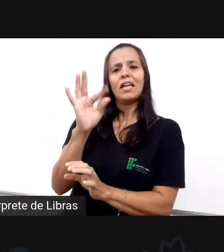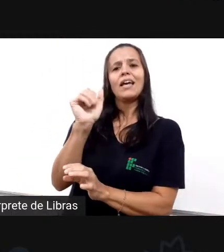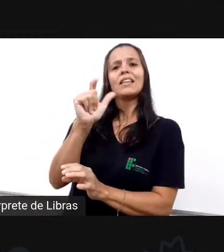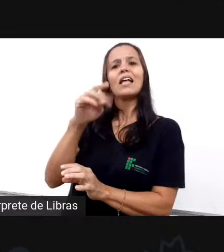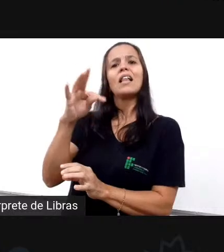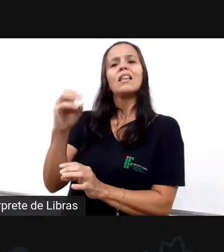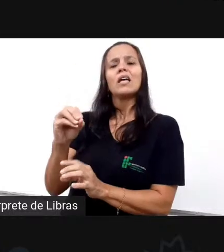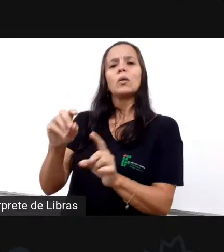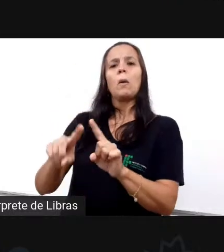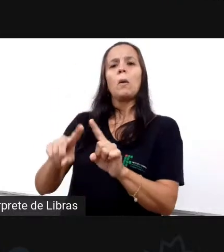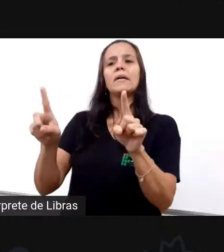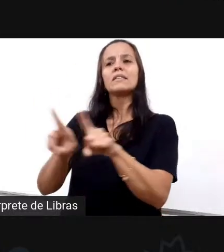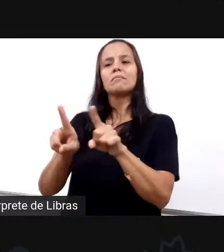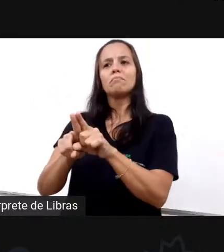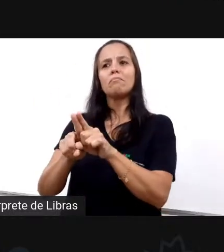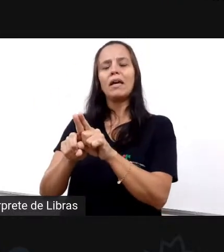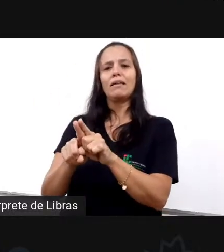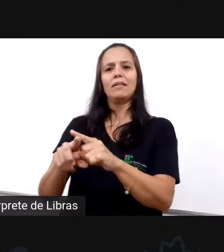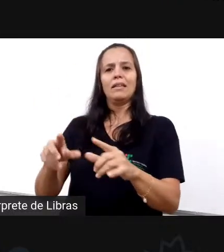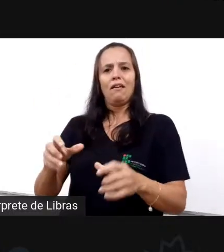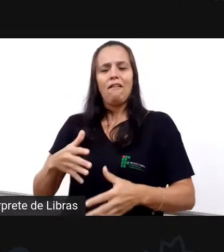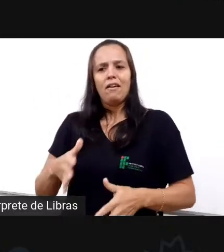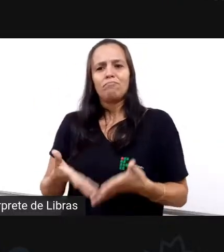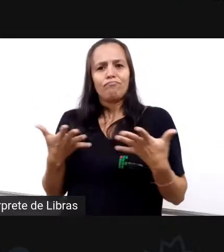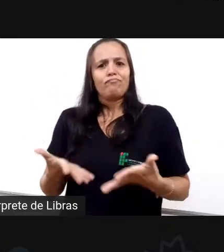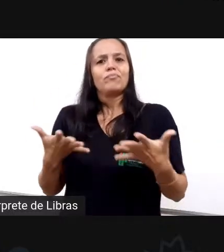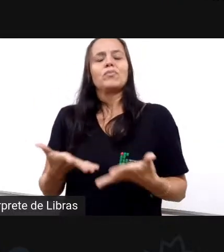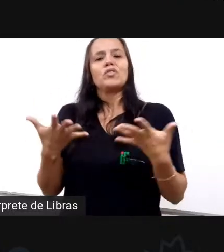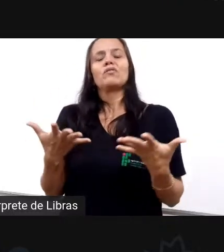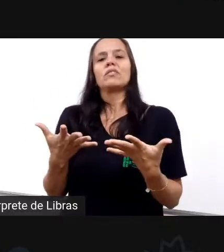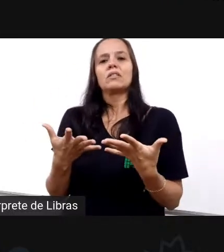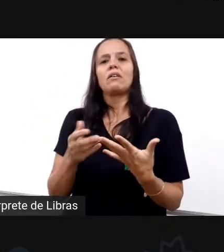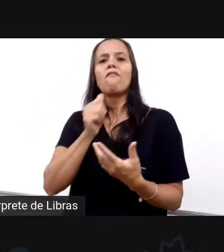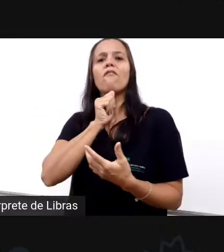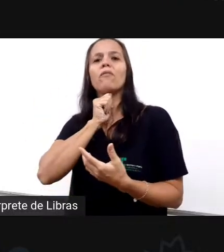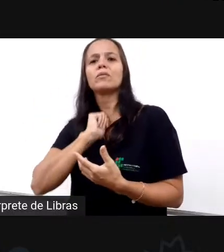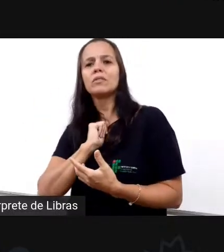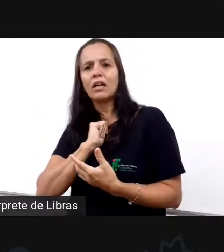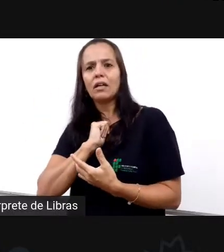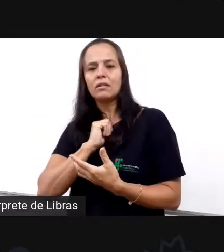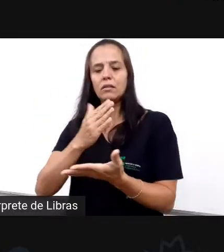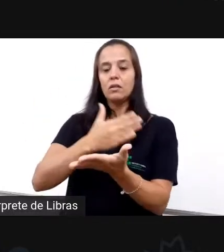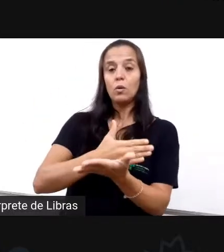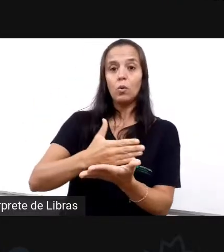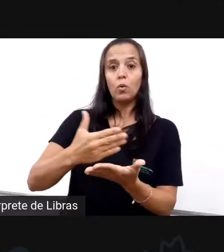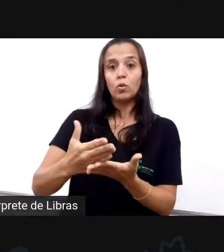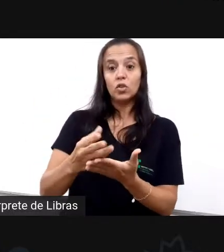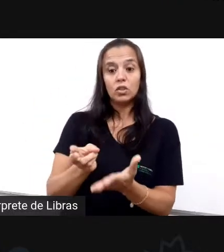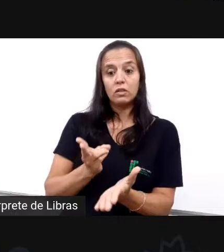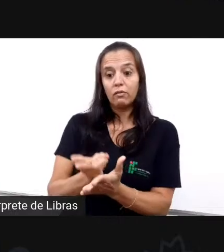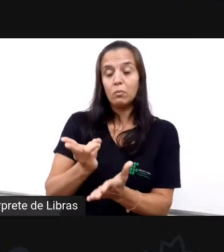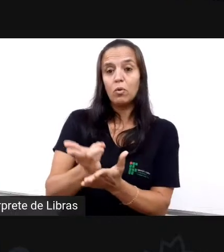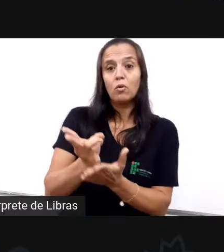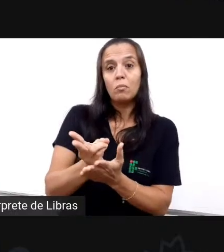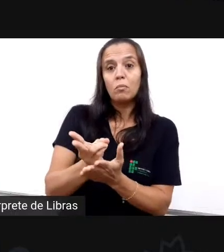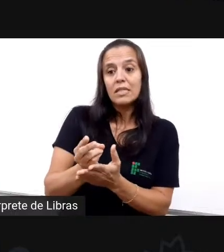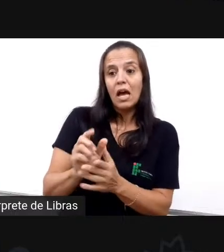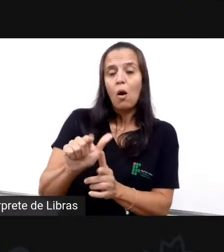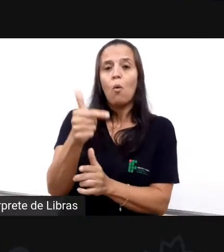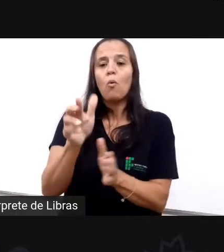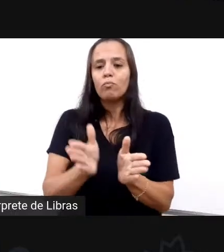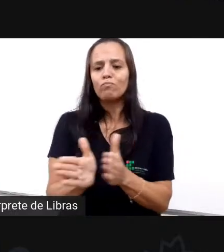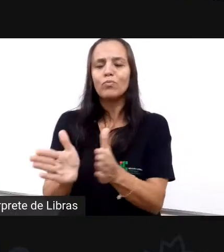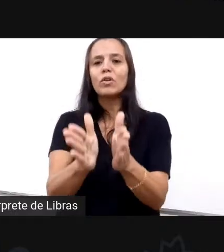de energia e vontade. A partir de hoje, seguiremos novos rumos. Que